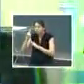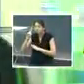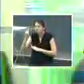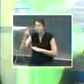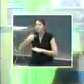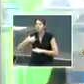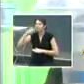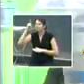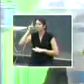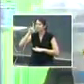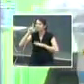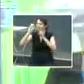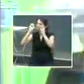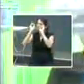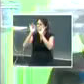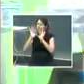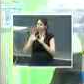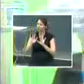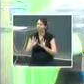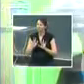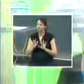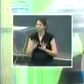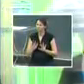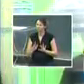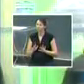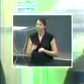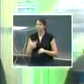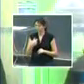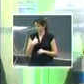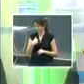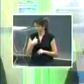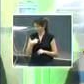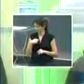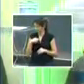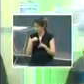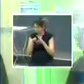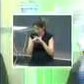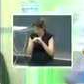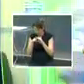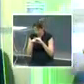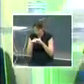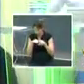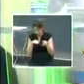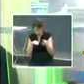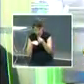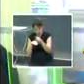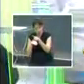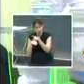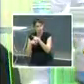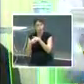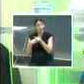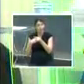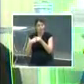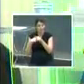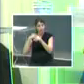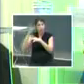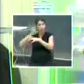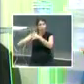bênção conquistar. Se eu fosse você, eu abria bem a minha